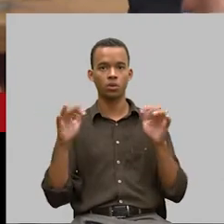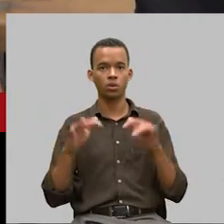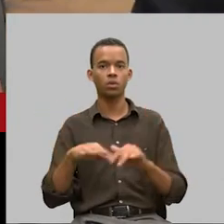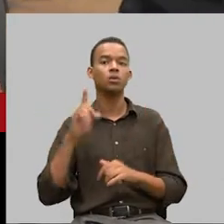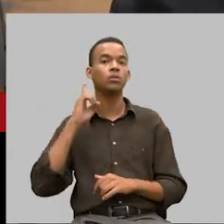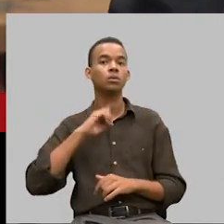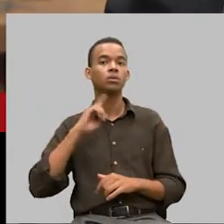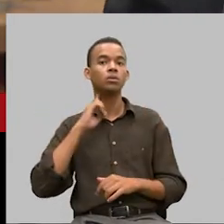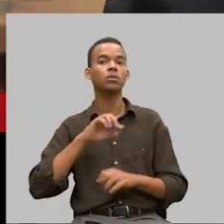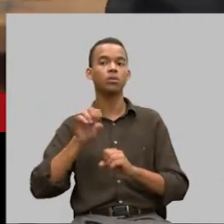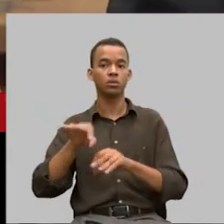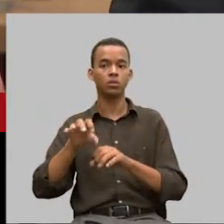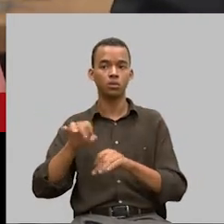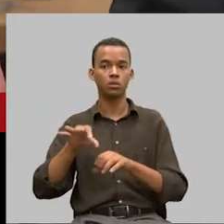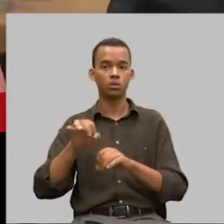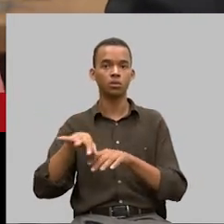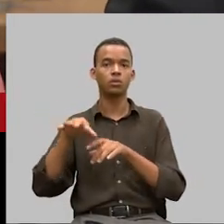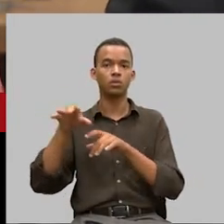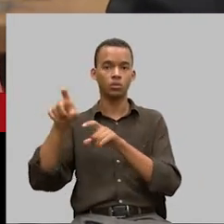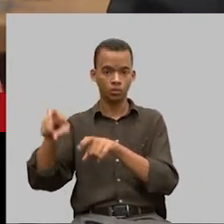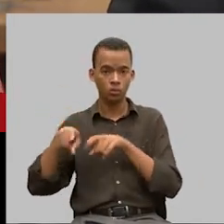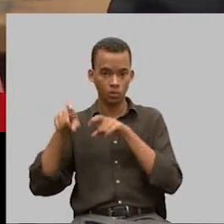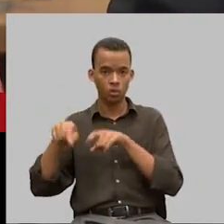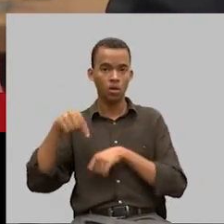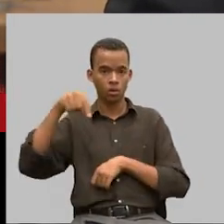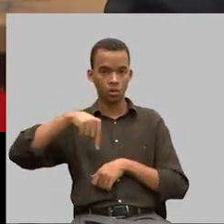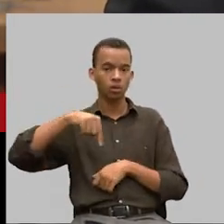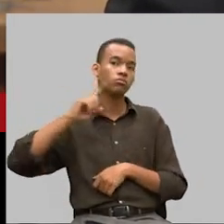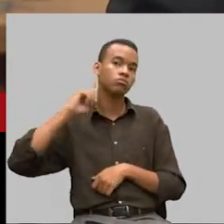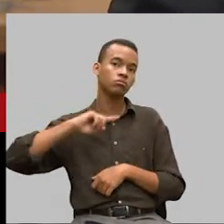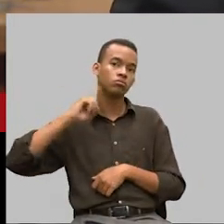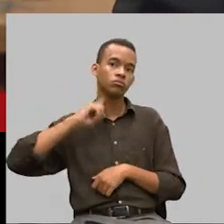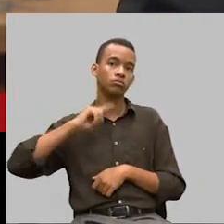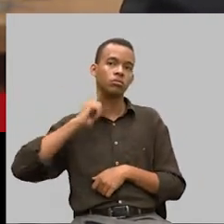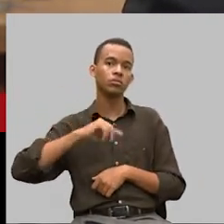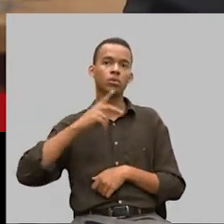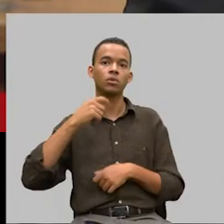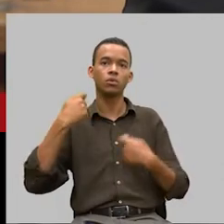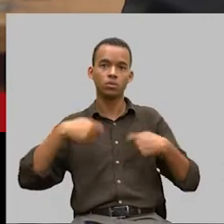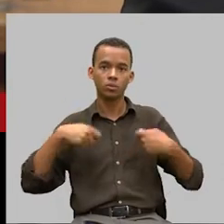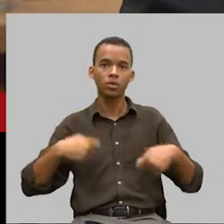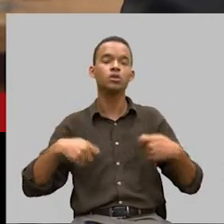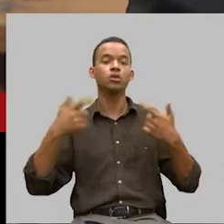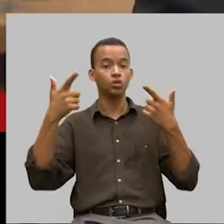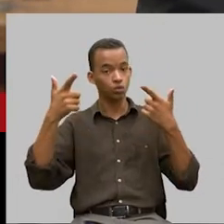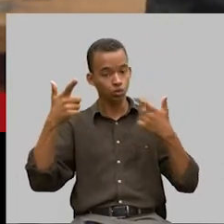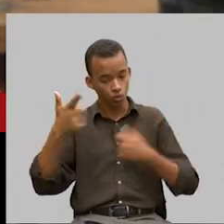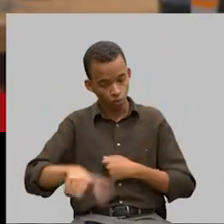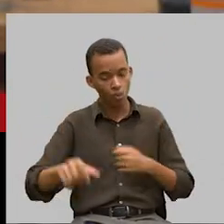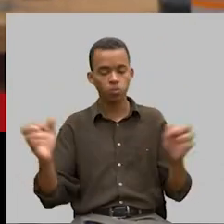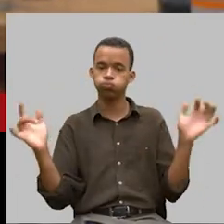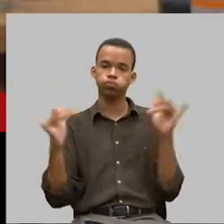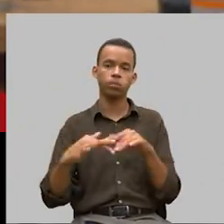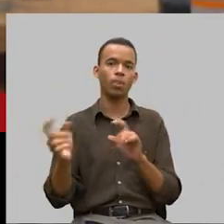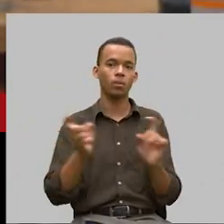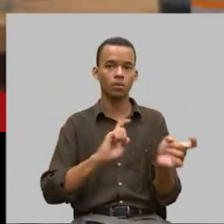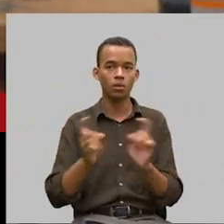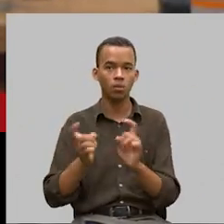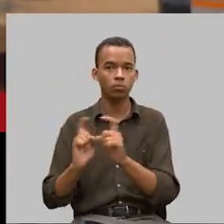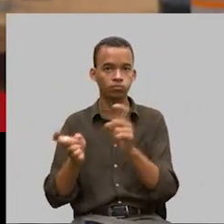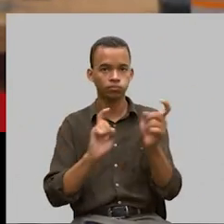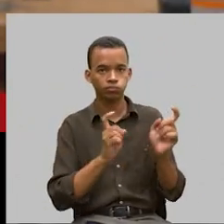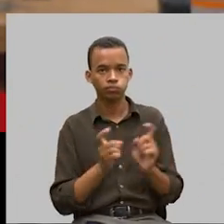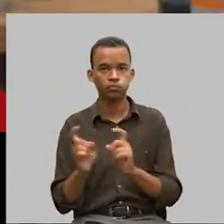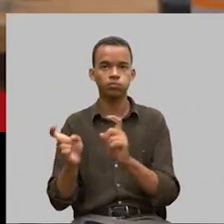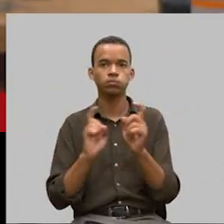Mineiro de Educação do campo a rede mineira esfriou o negócio tá com medo de puxar o debate novamente precisamos Talvez amanhã a gente discuta